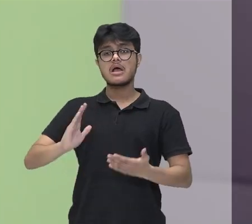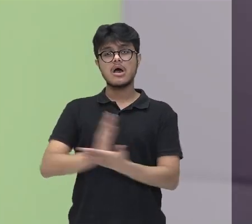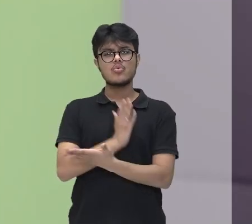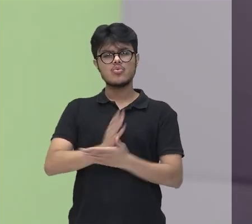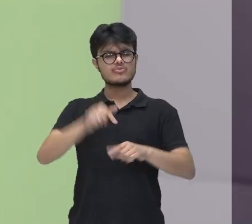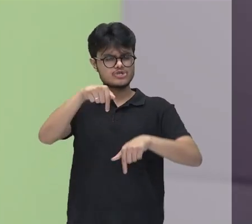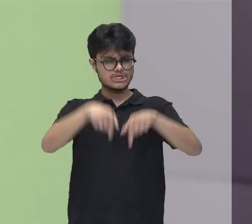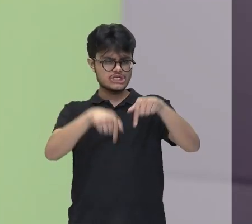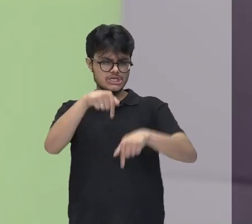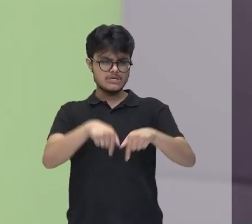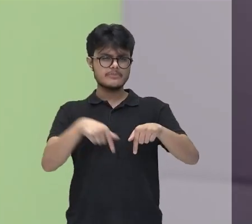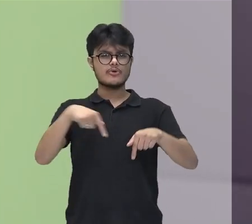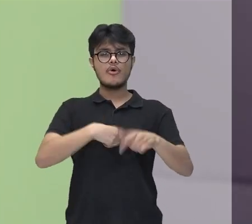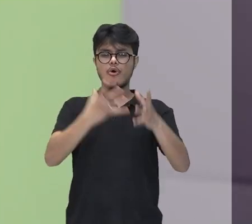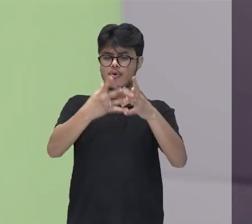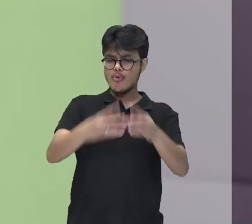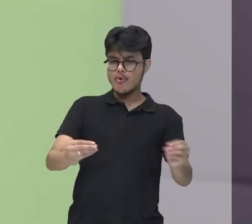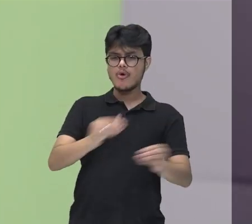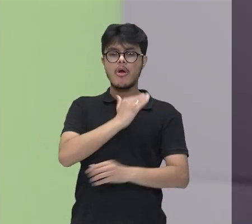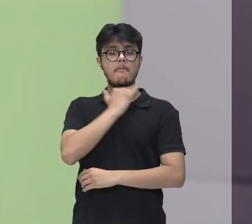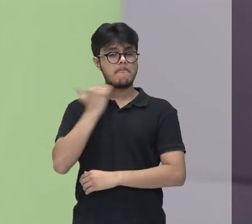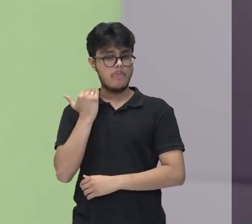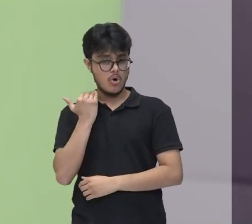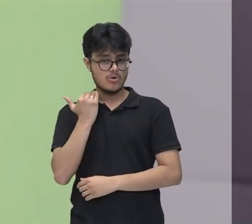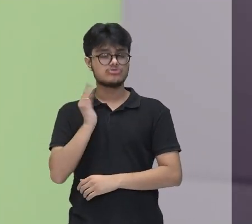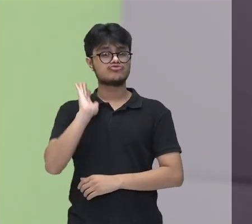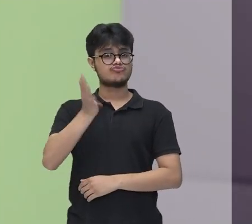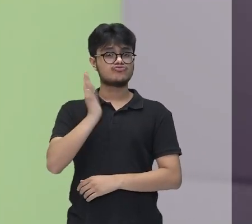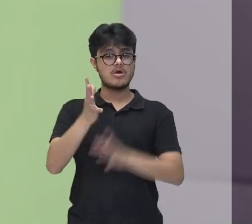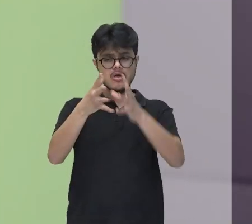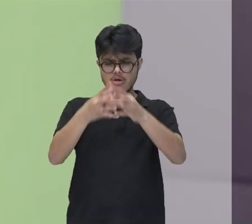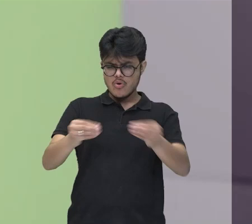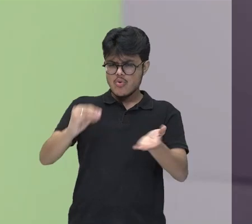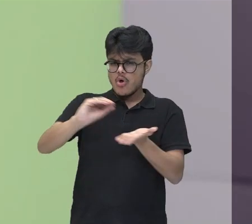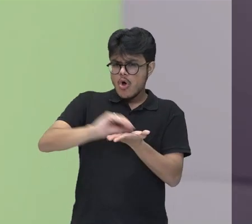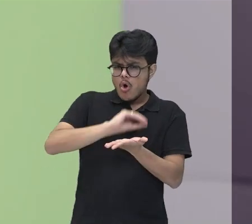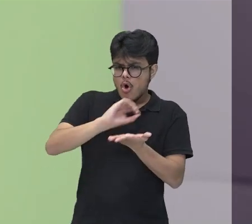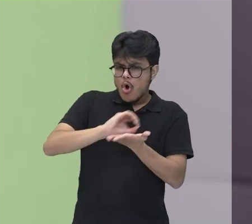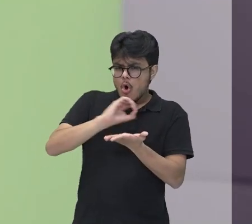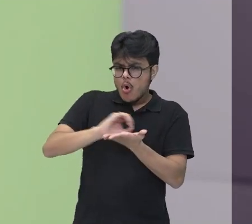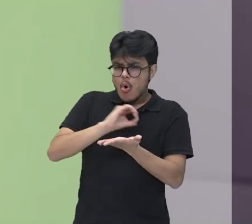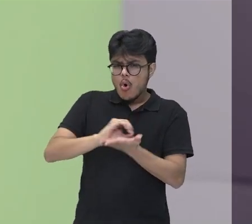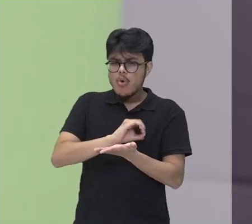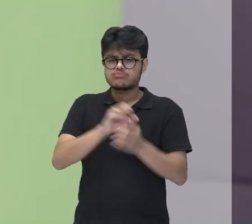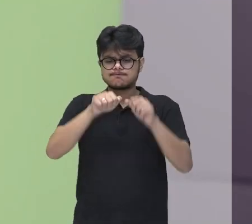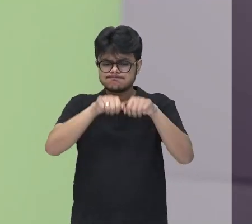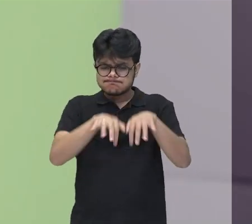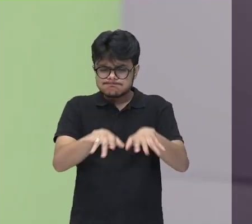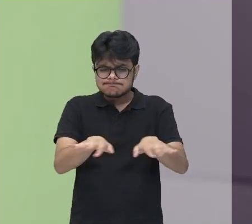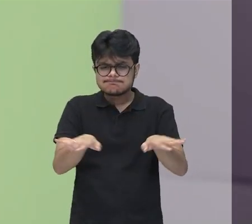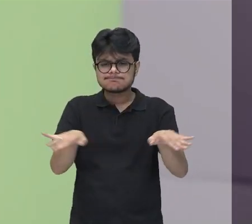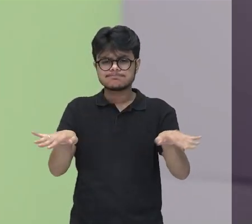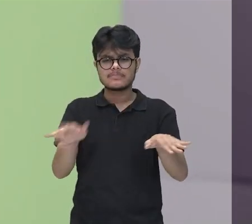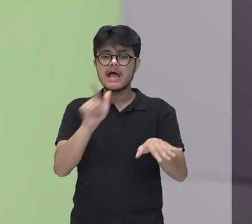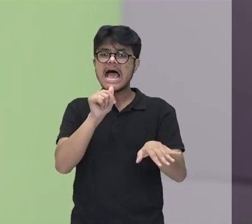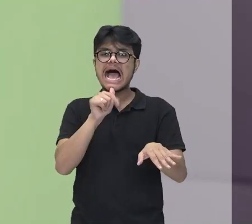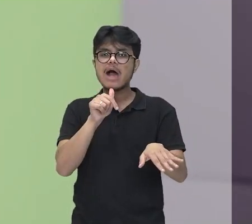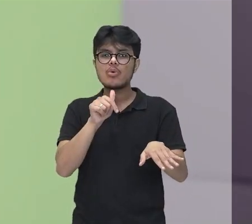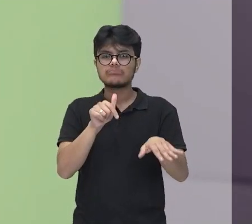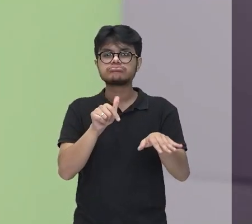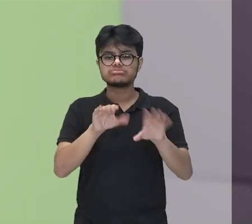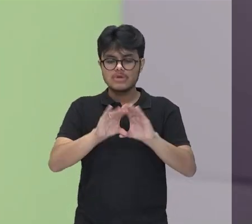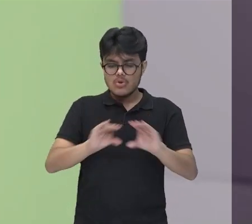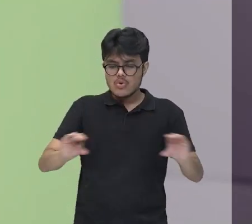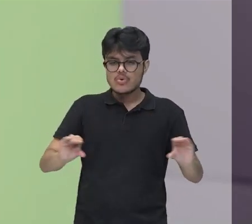substâncias que estão em decomposição, que são substâncias no fundo desses ambientes aquáticos, né,